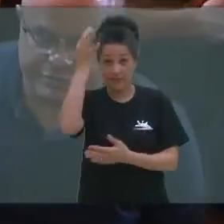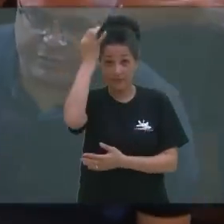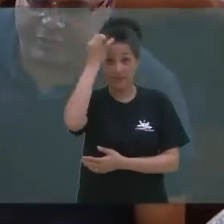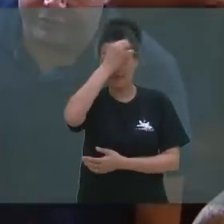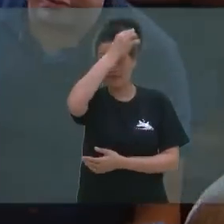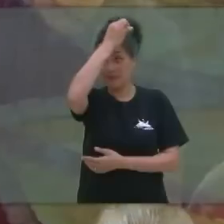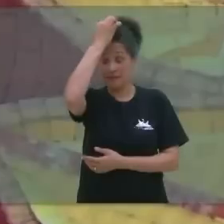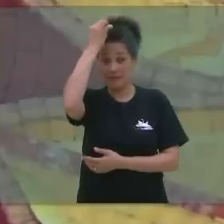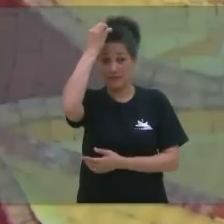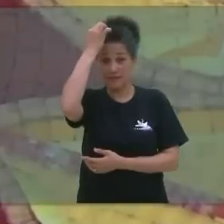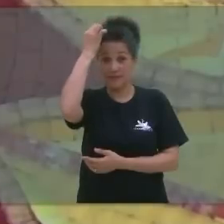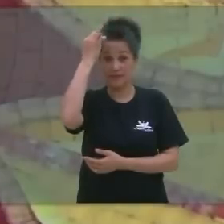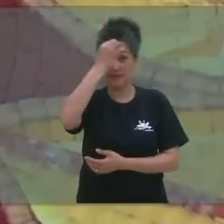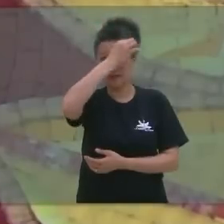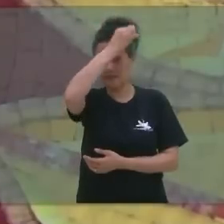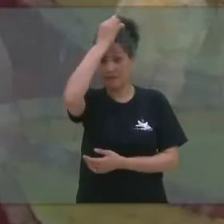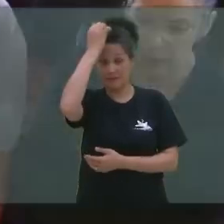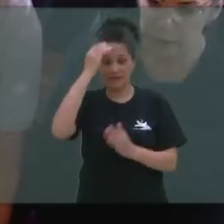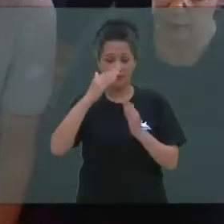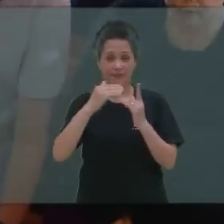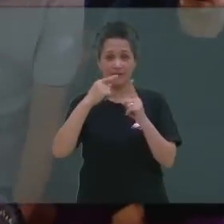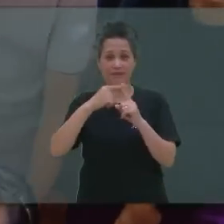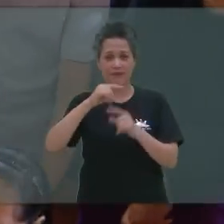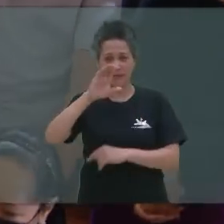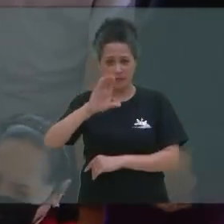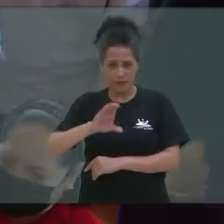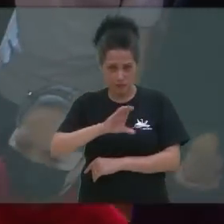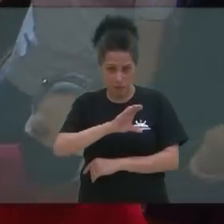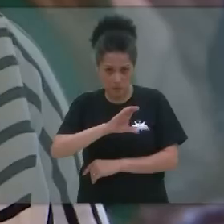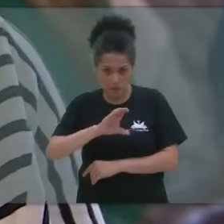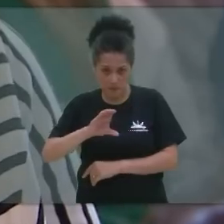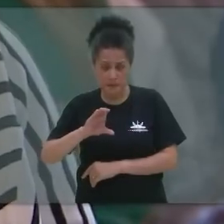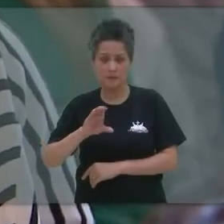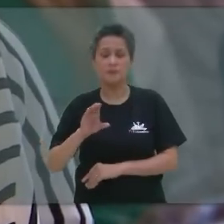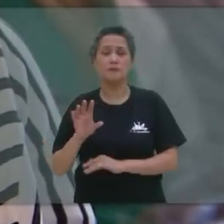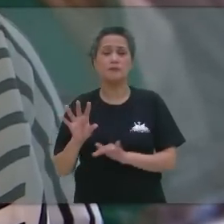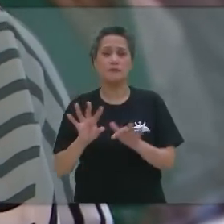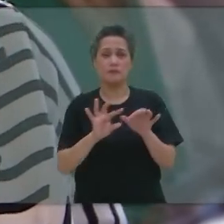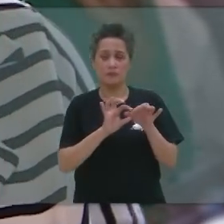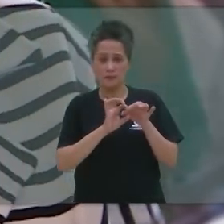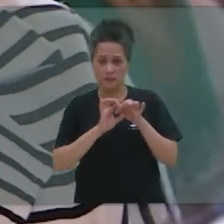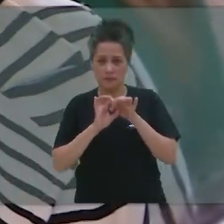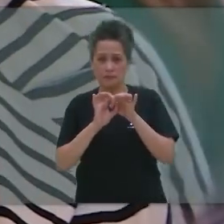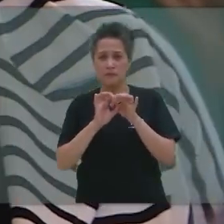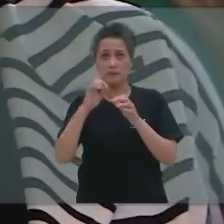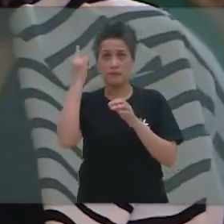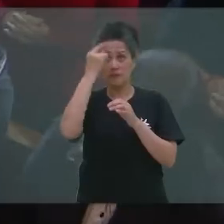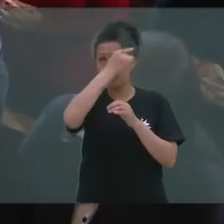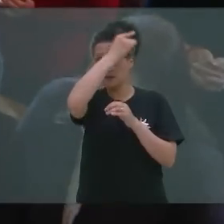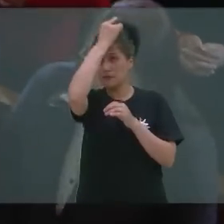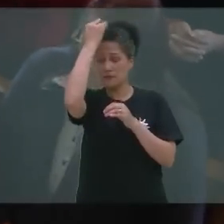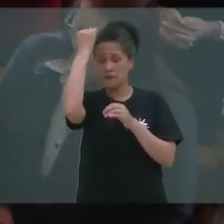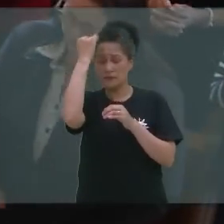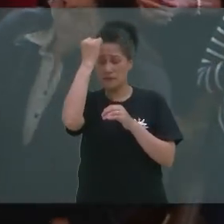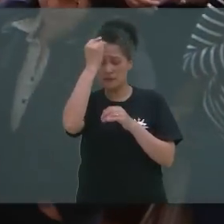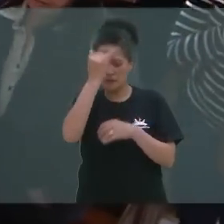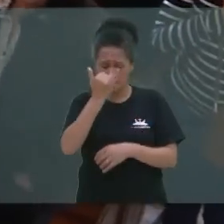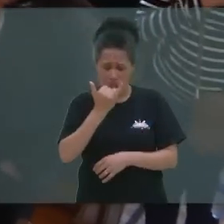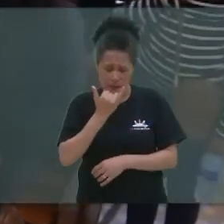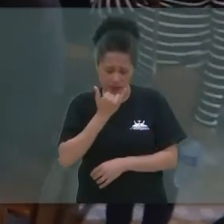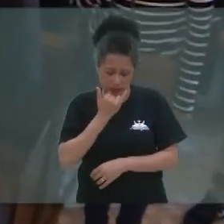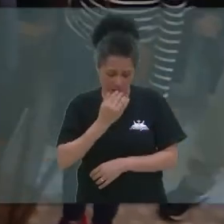no Espírito Santo, na Santa Igreja Católica, na comunhão dos santos,